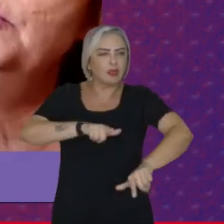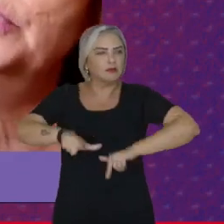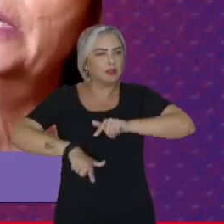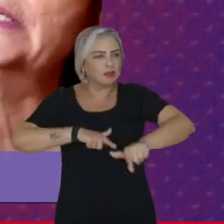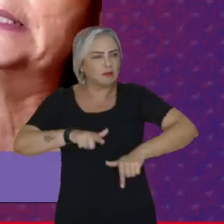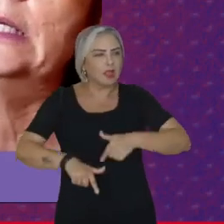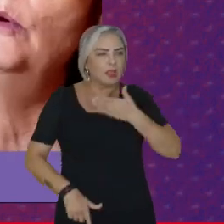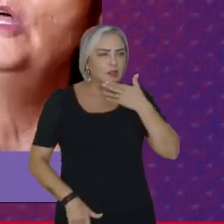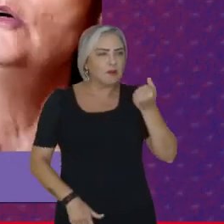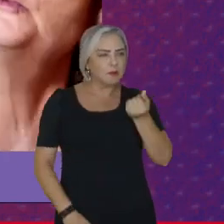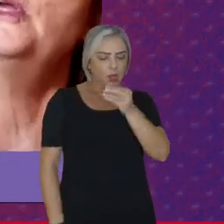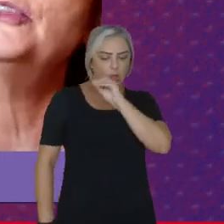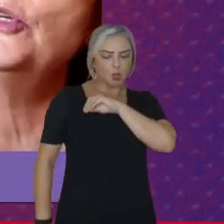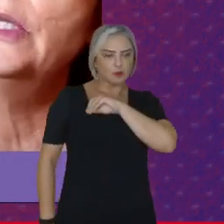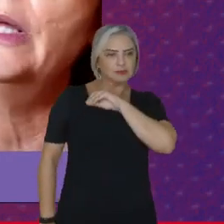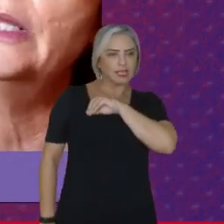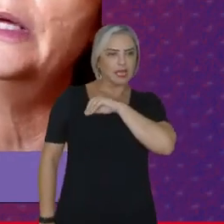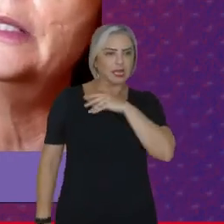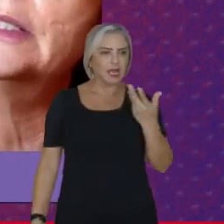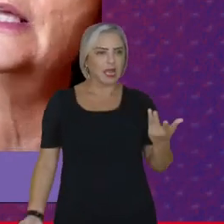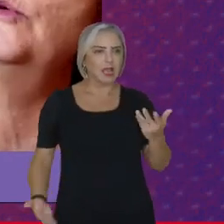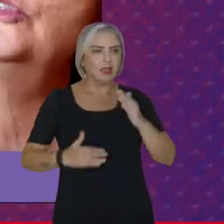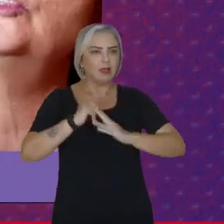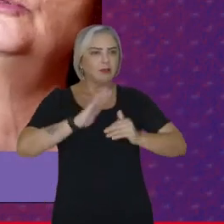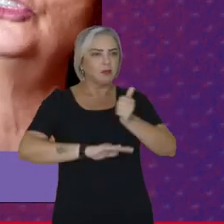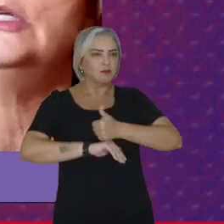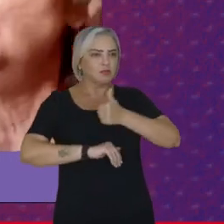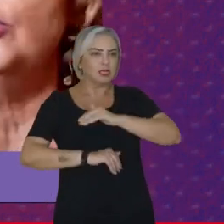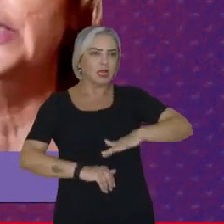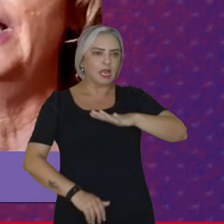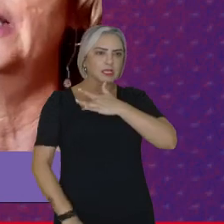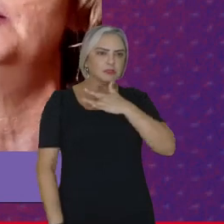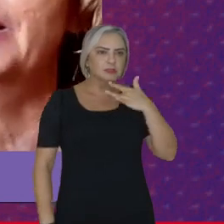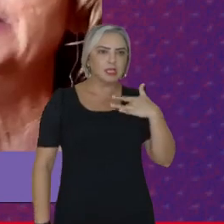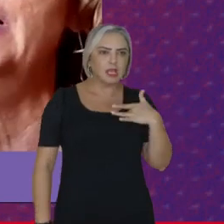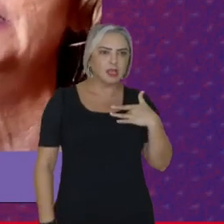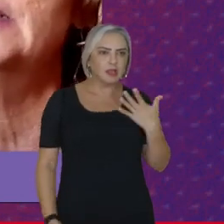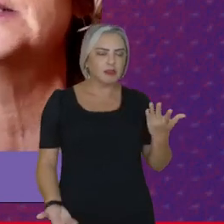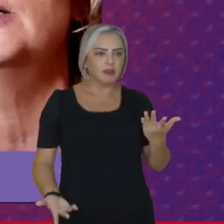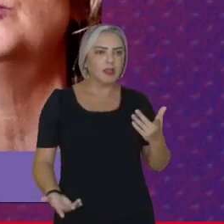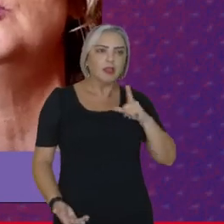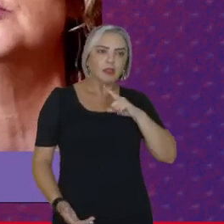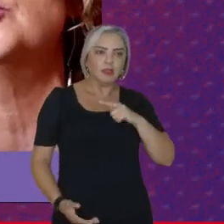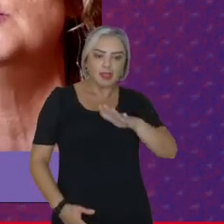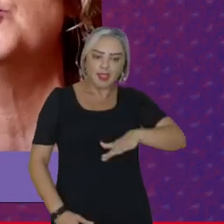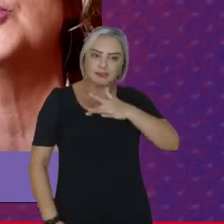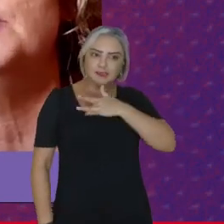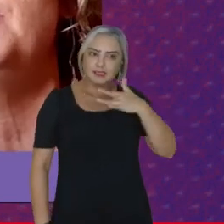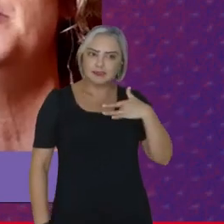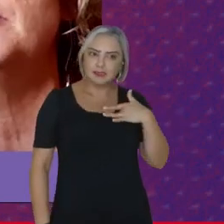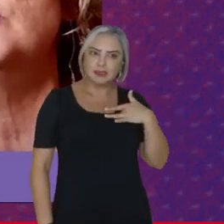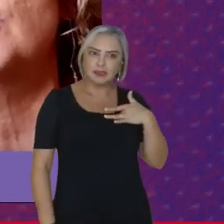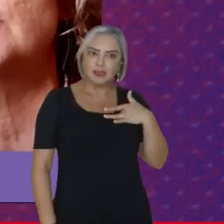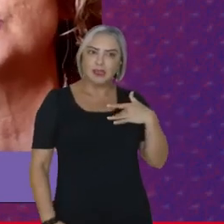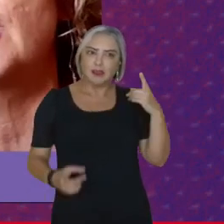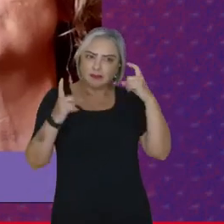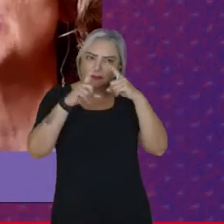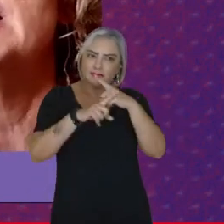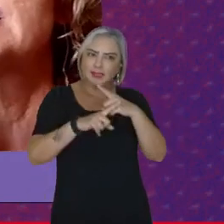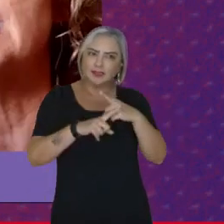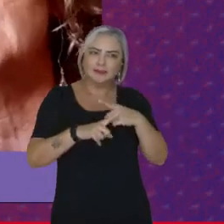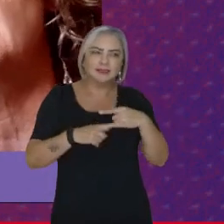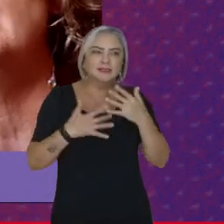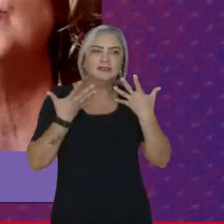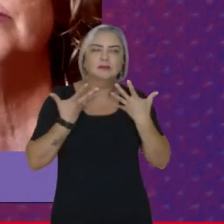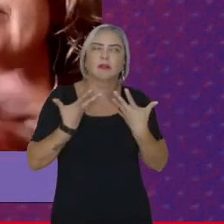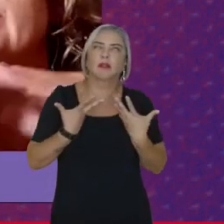uma melhor remuneração. Os profissionais na área de saúde, estamos em toda a área, mas na área da saúde nós estamos extremamente